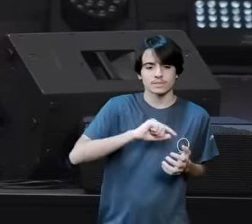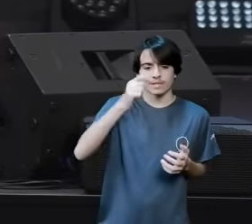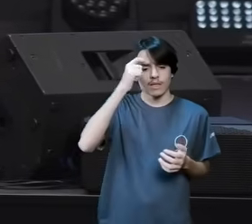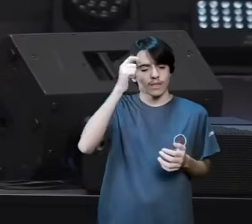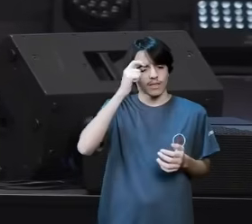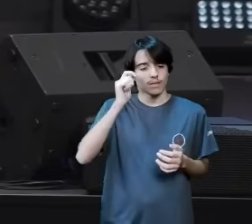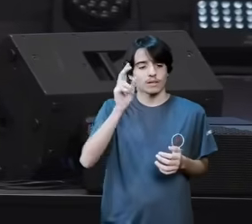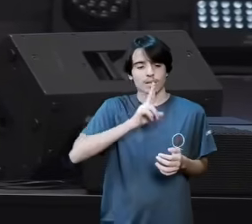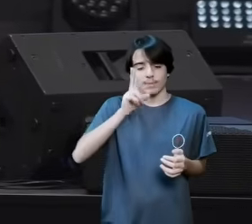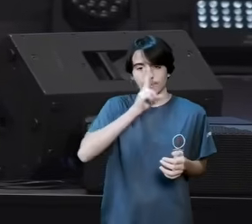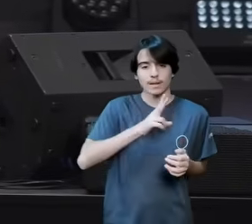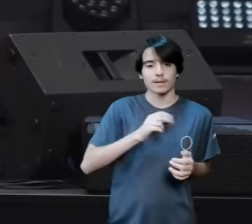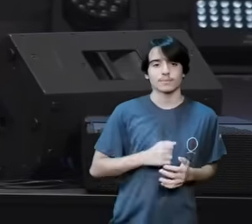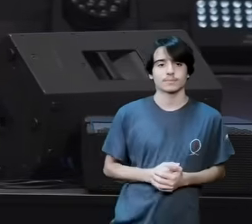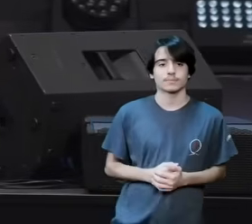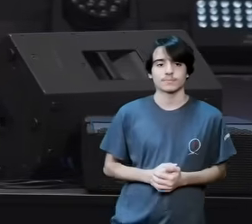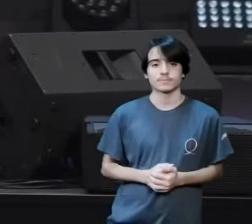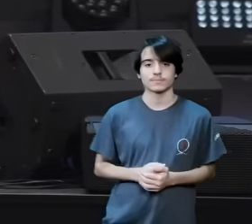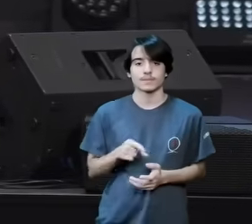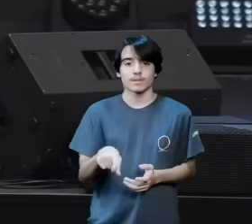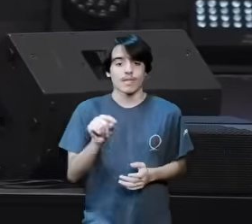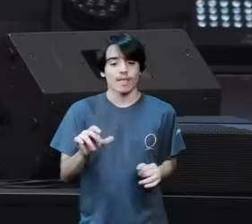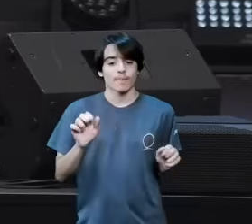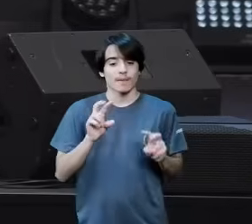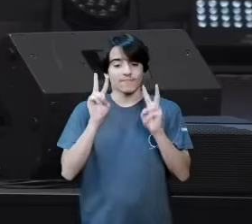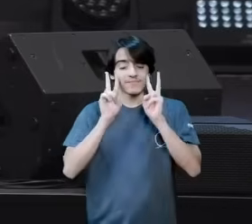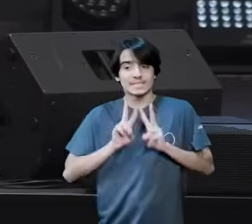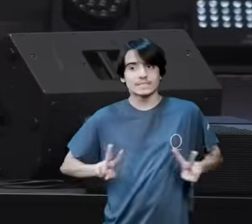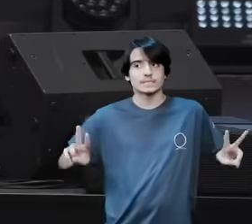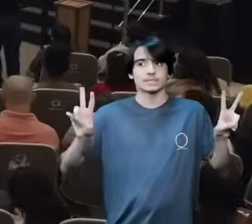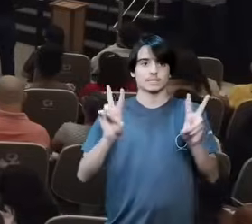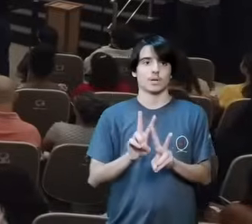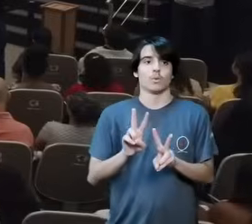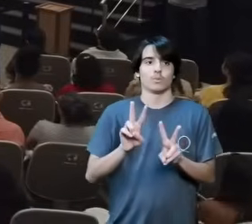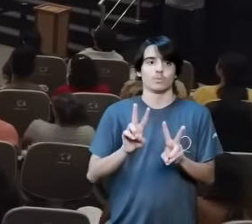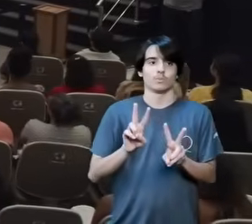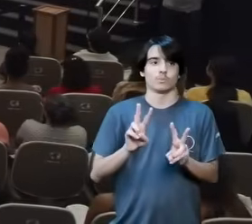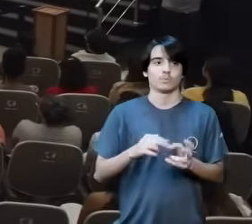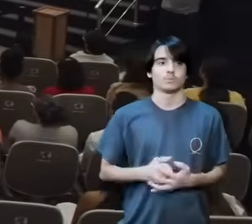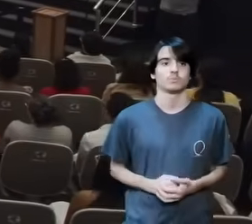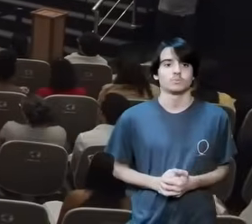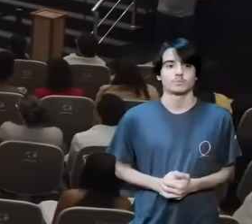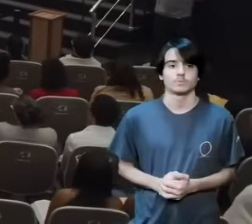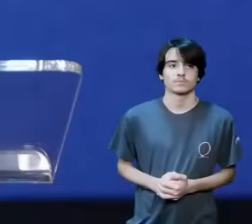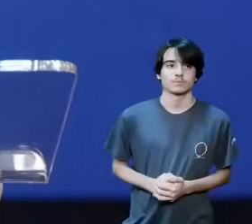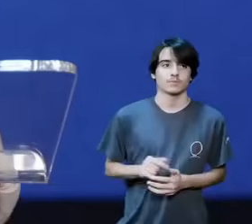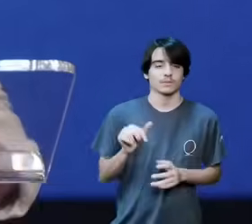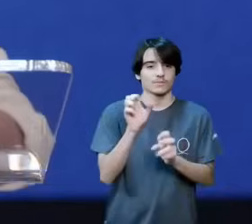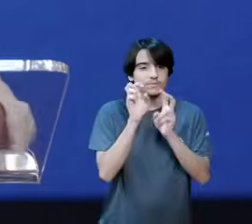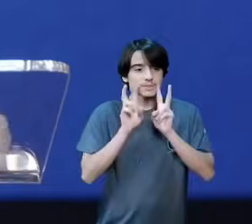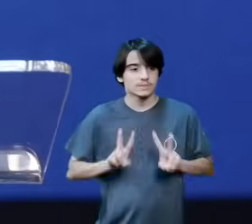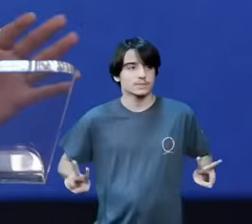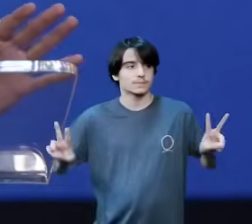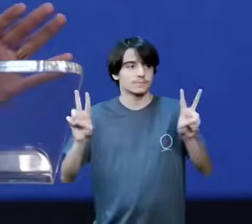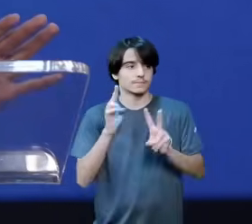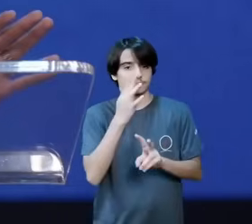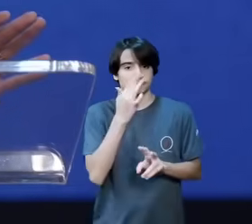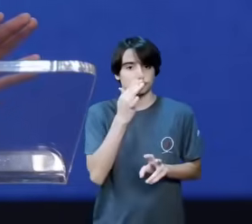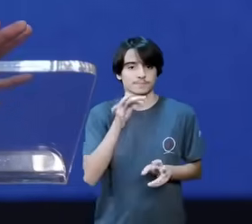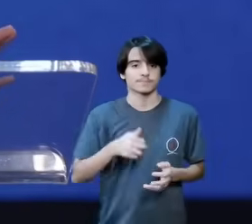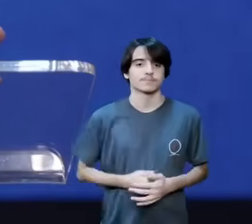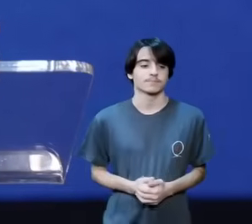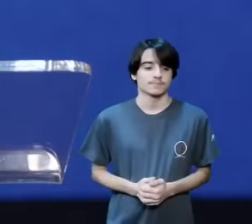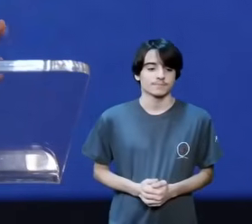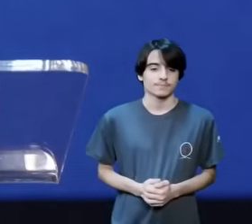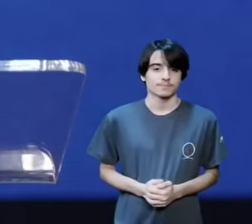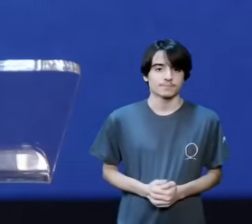lembrar é que isto aqui é uma visão. Eu disse que isto aqui é uma visão, isto é uma visão, uma grande